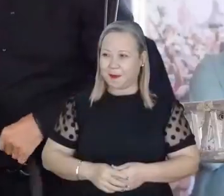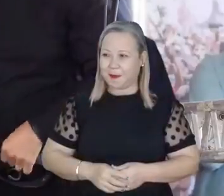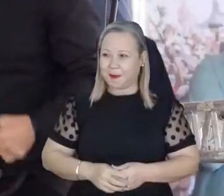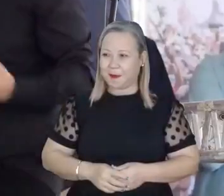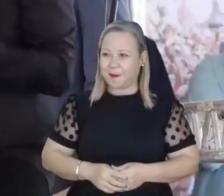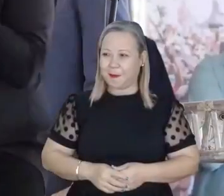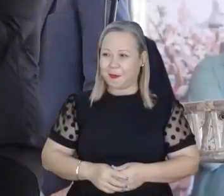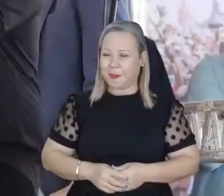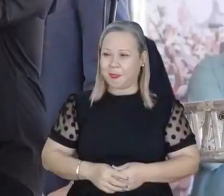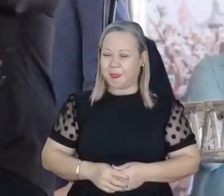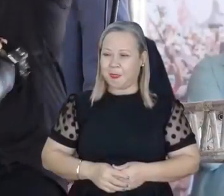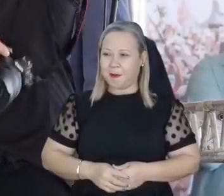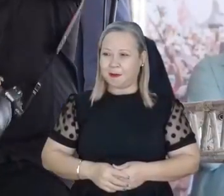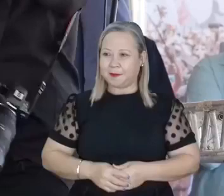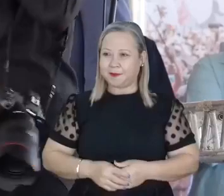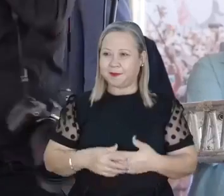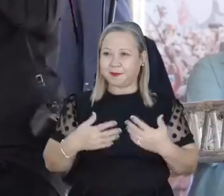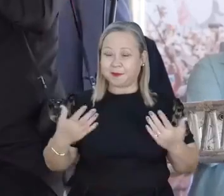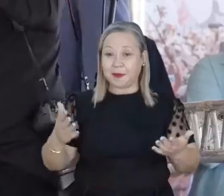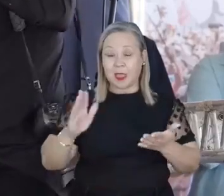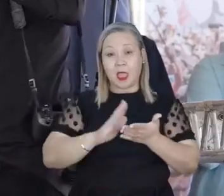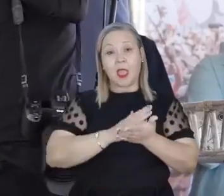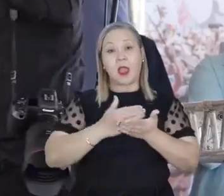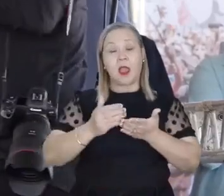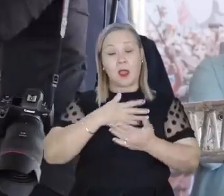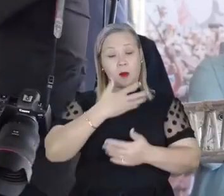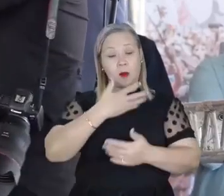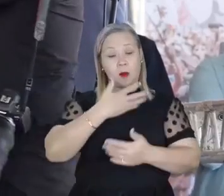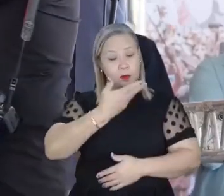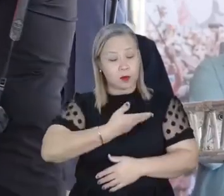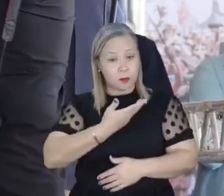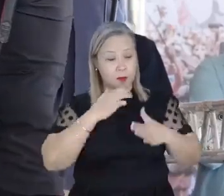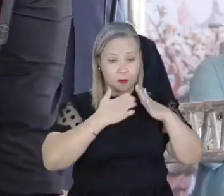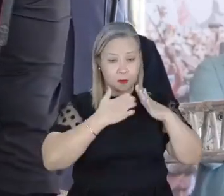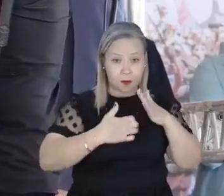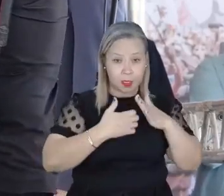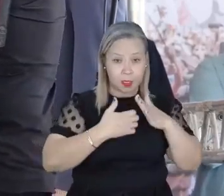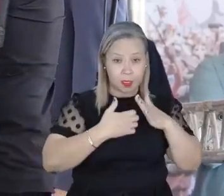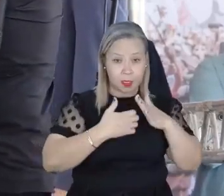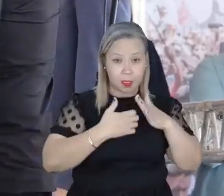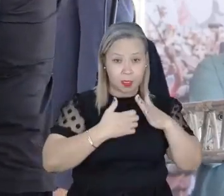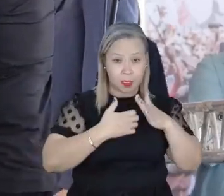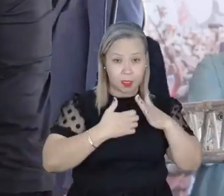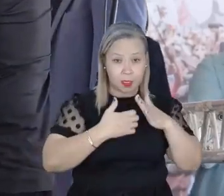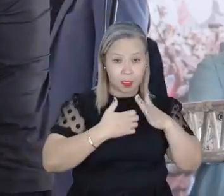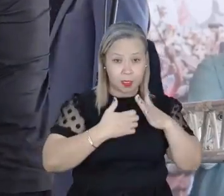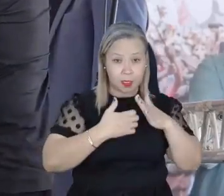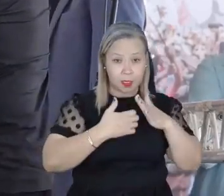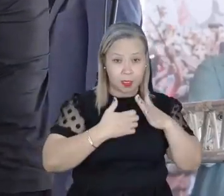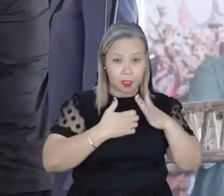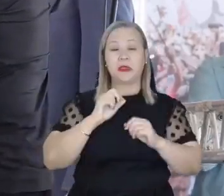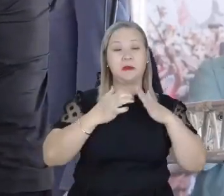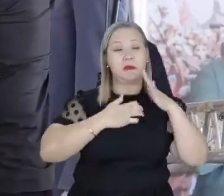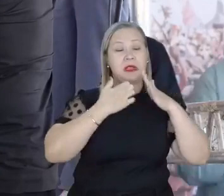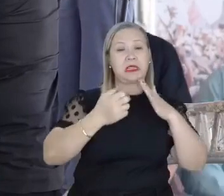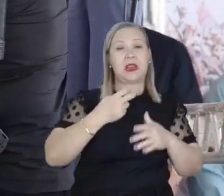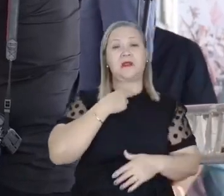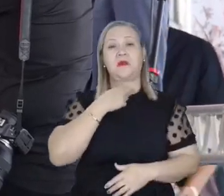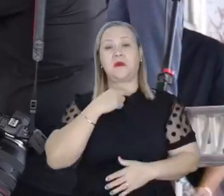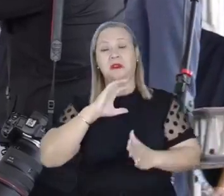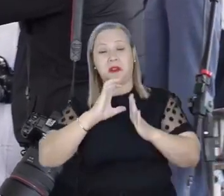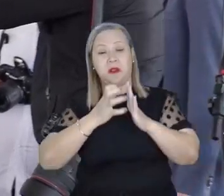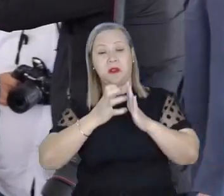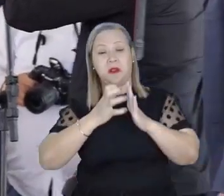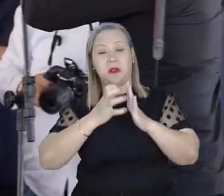Alguns amigos meus, empresários, etc., falaram comigo, olha, o empresário ele não pode ter partido, não pode ter isso, aquilo. Eu falei,